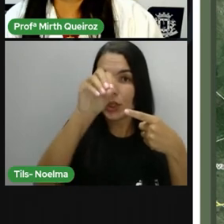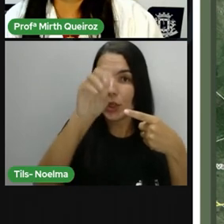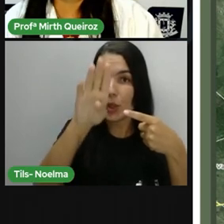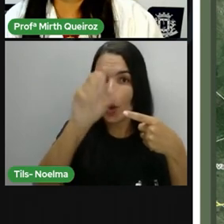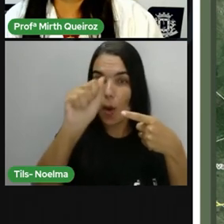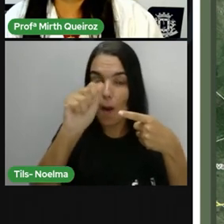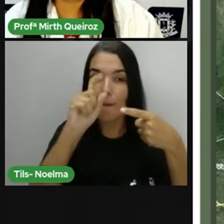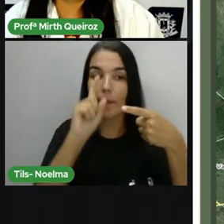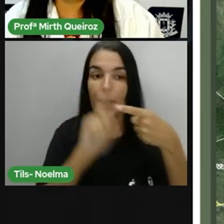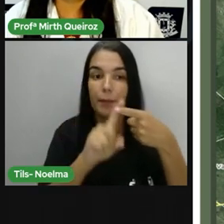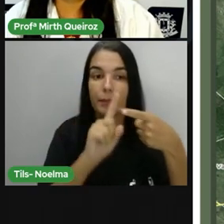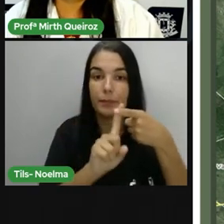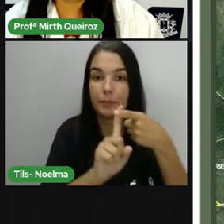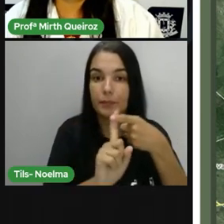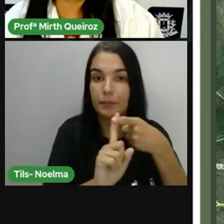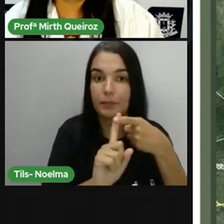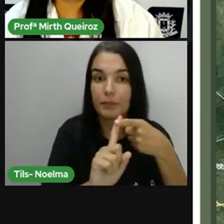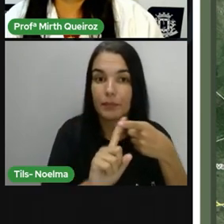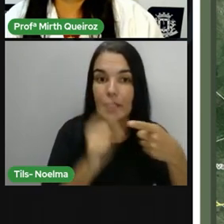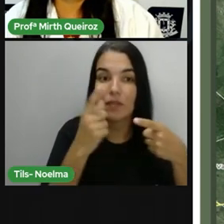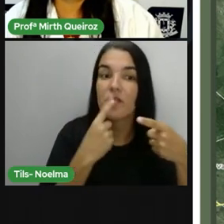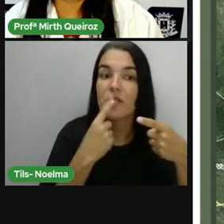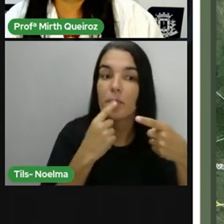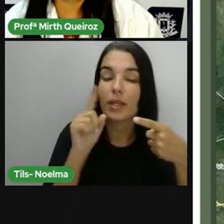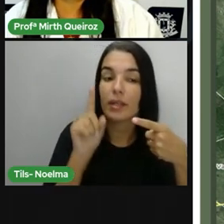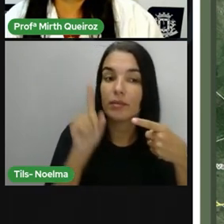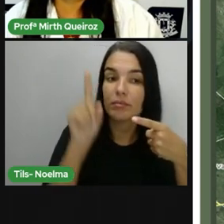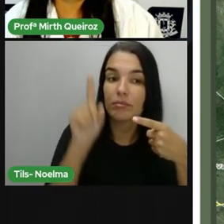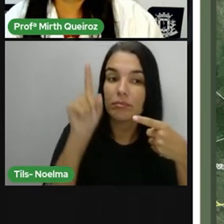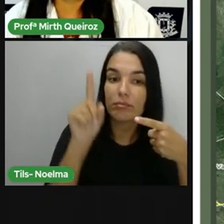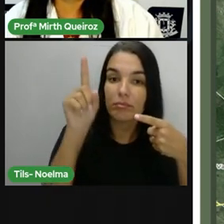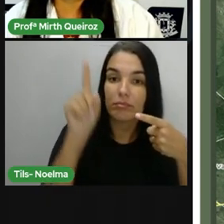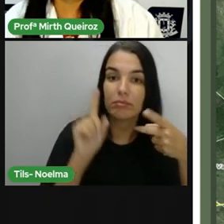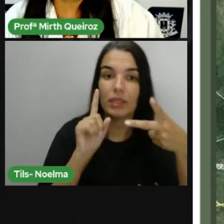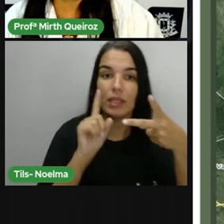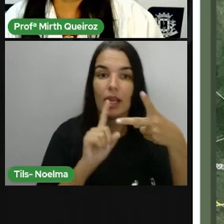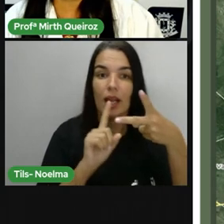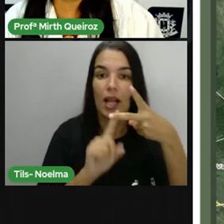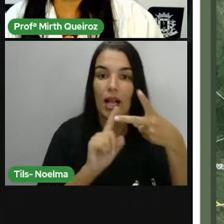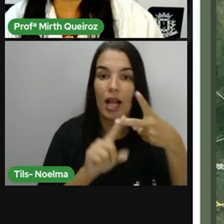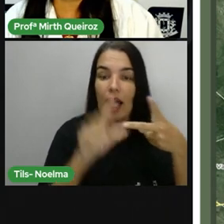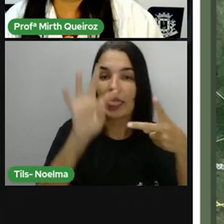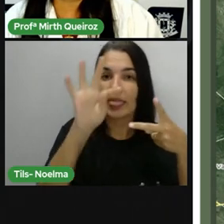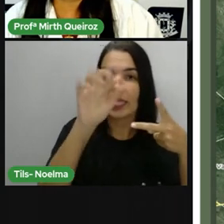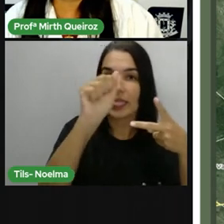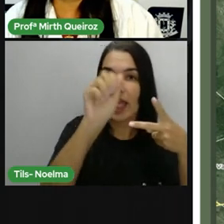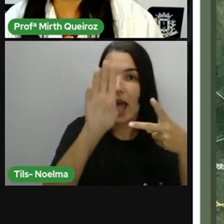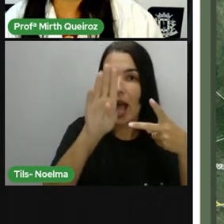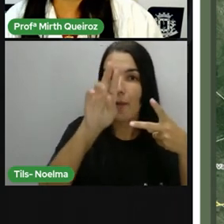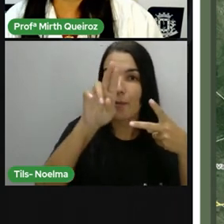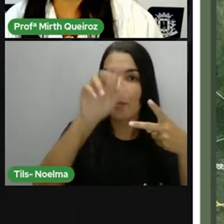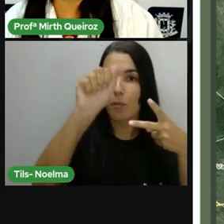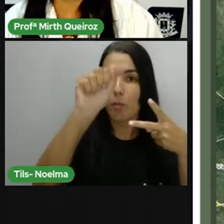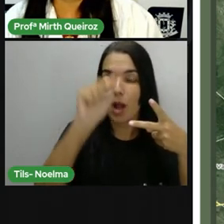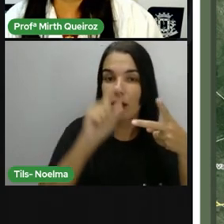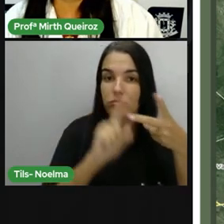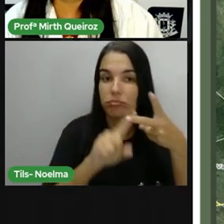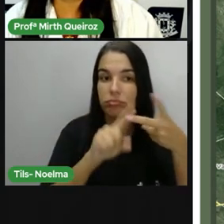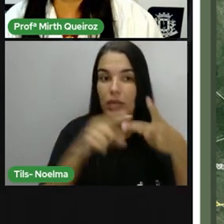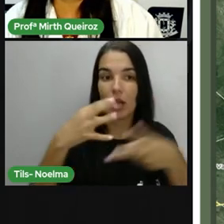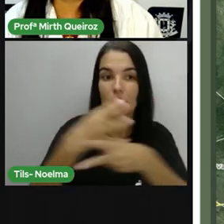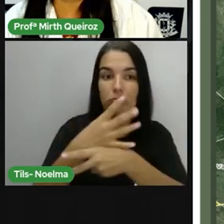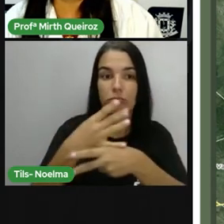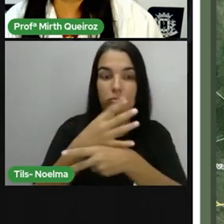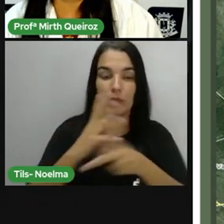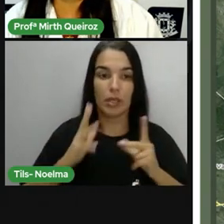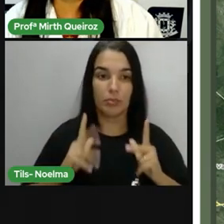bairro Novo Horizonte, essa aqui, ó, de vermelho escuro, certo? Lagoa da Tábua, no bairro do Campo Limpo,